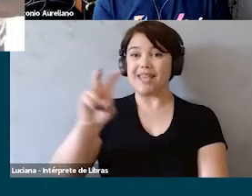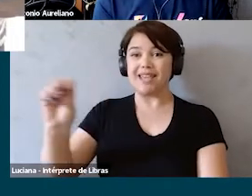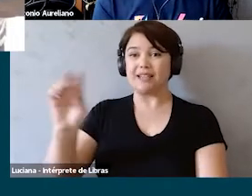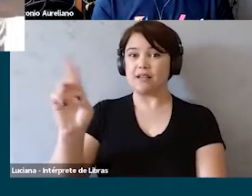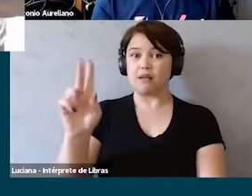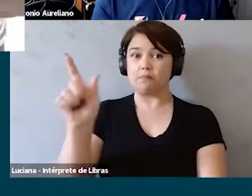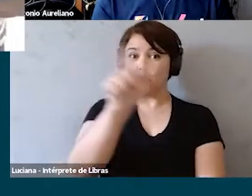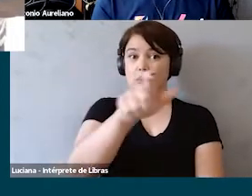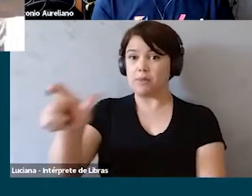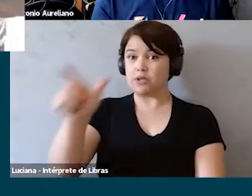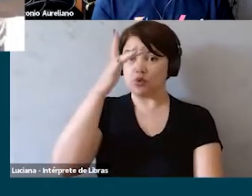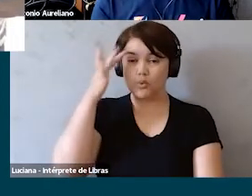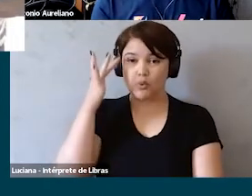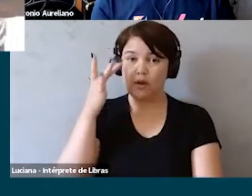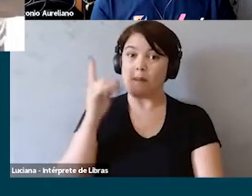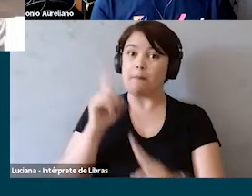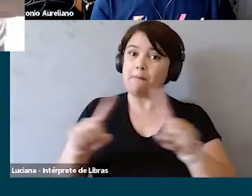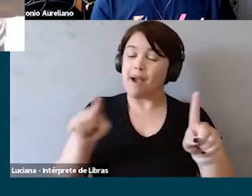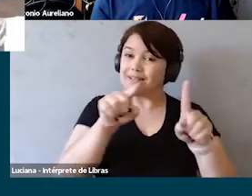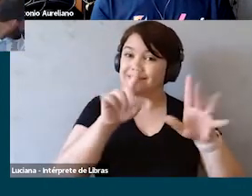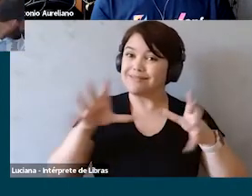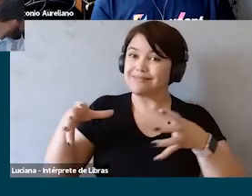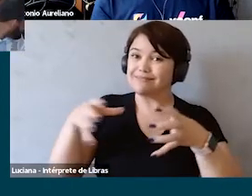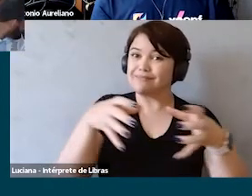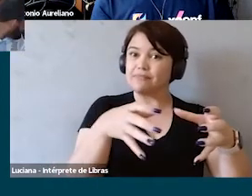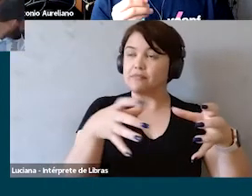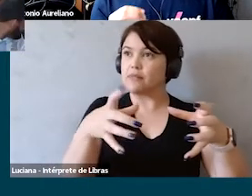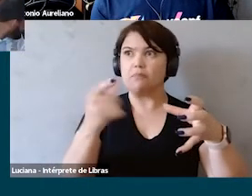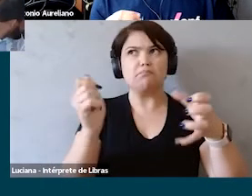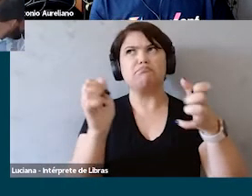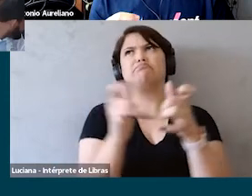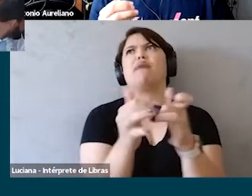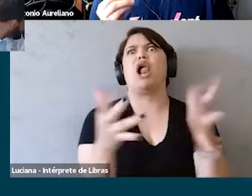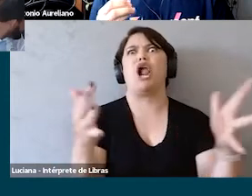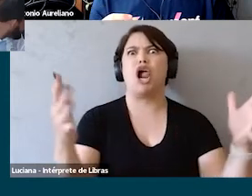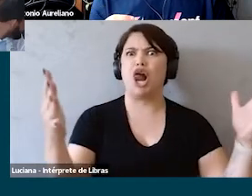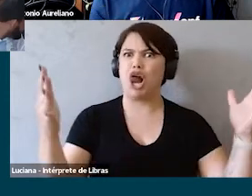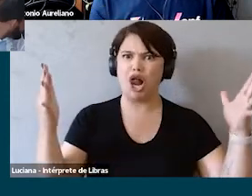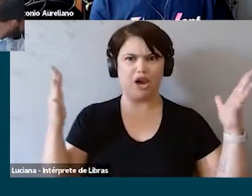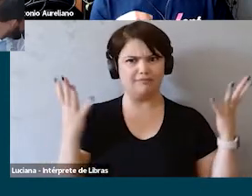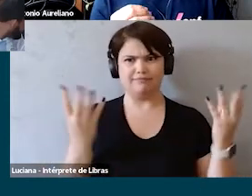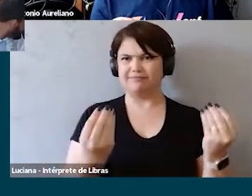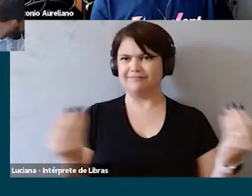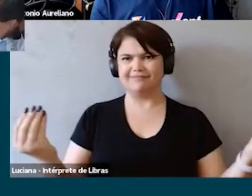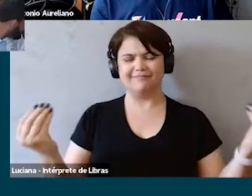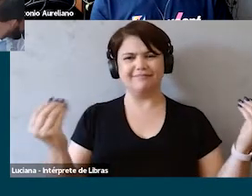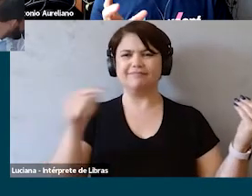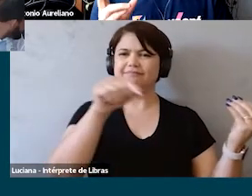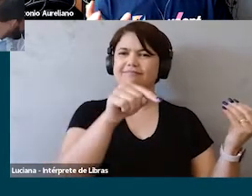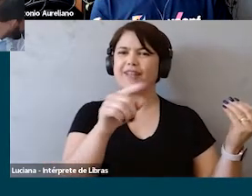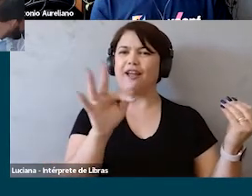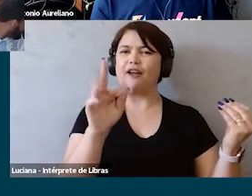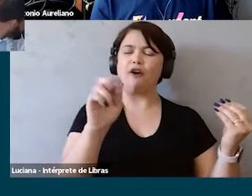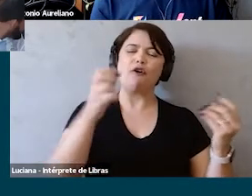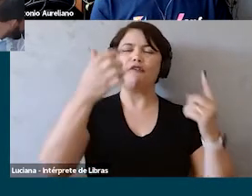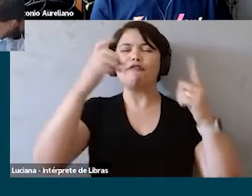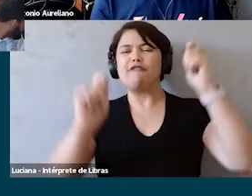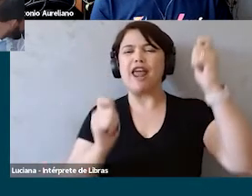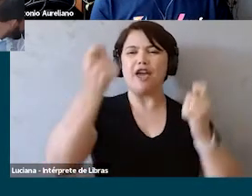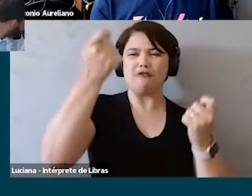considerar comida, já é um número bonzinho. Mas só que o Seguro Tonho é uma troça no meio de um turbilhão, de milhares de troças. E aí, no mapa do